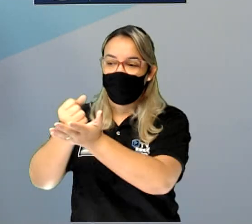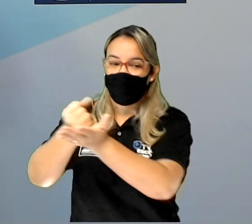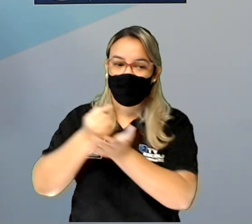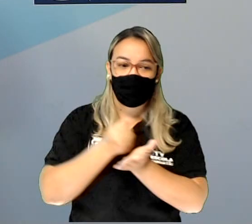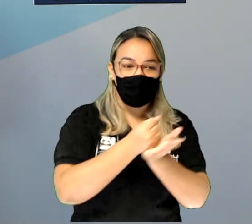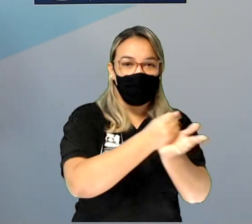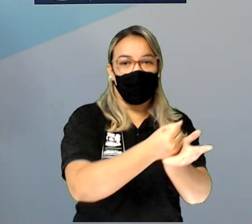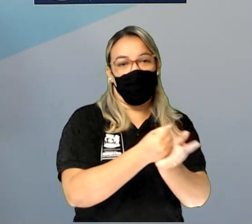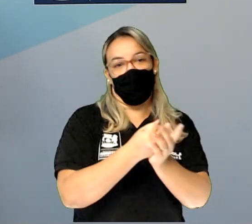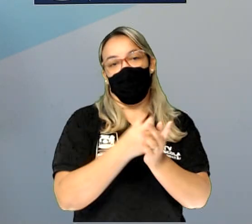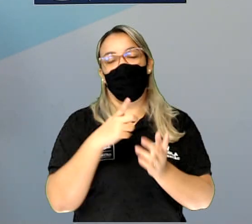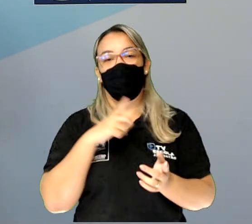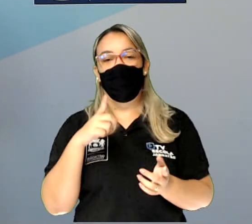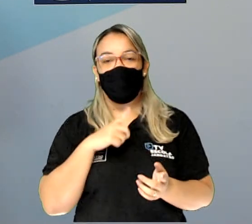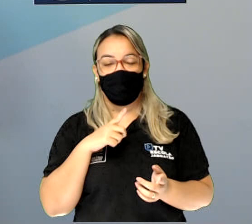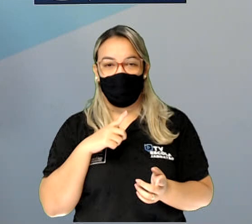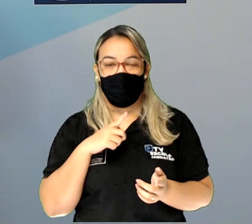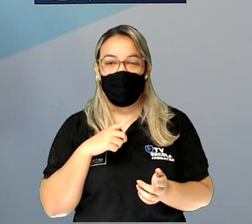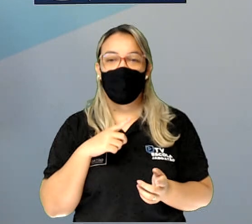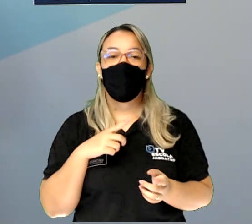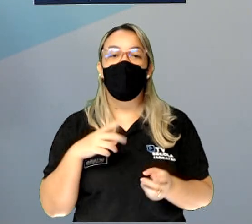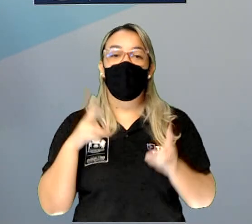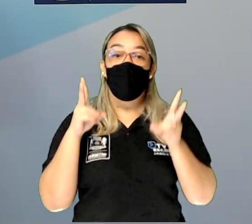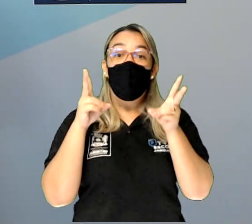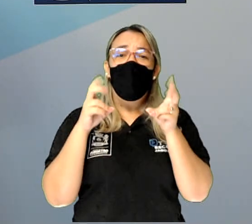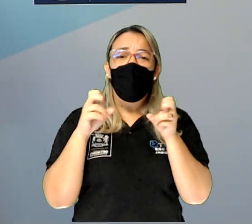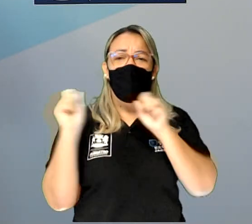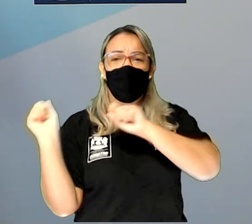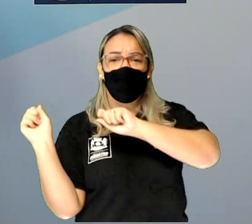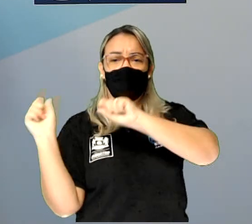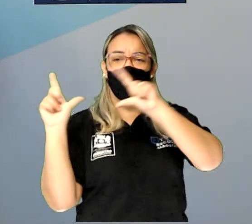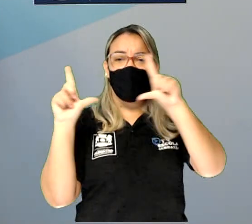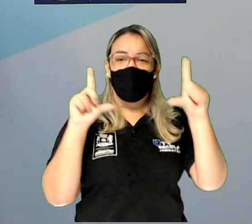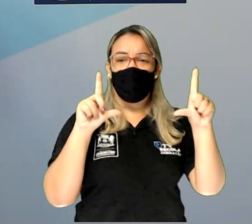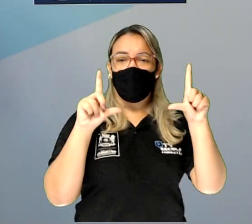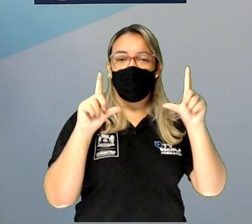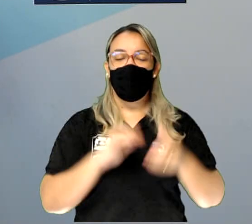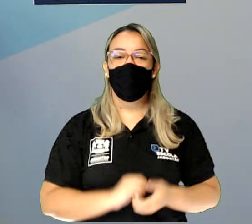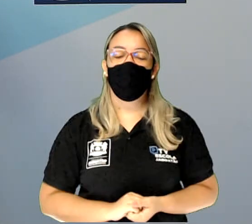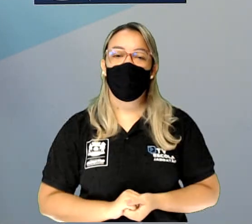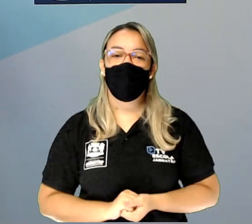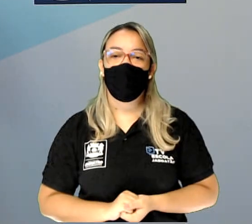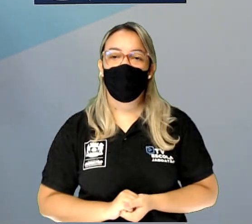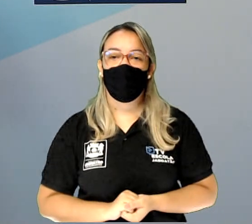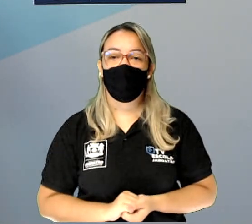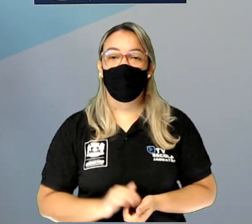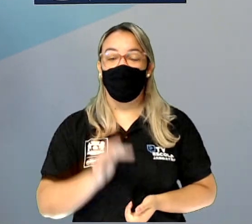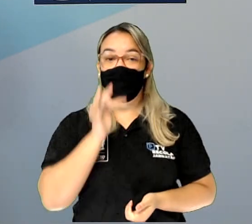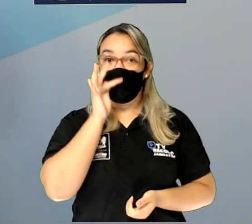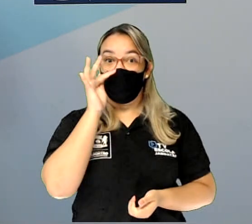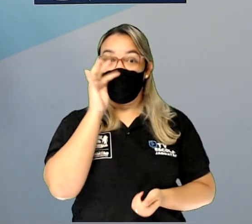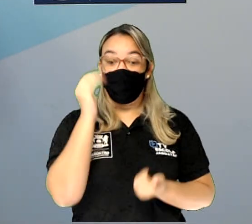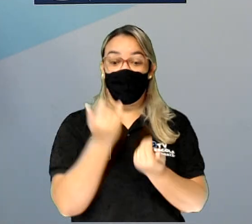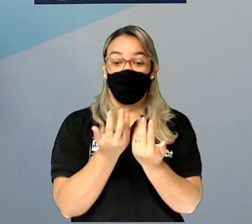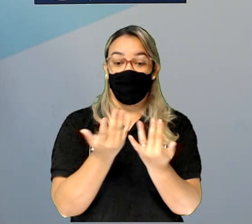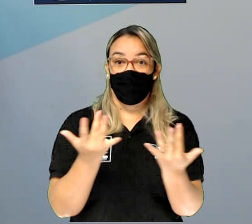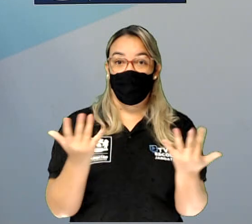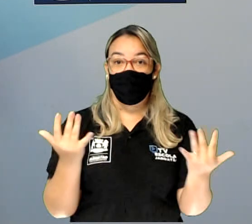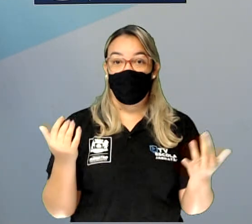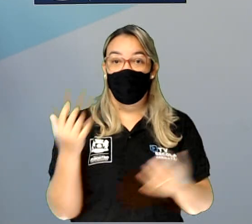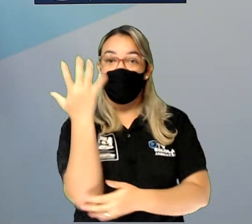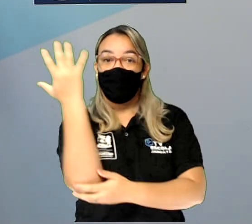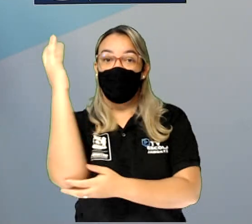outro. E aí, ó, as plantas, né? O meio ambiente também ele